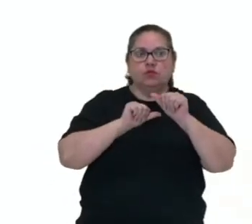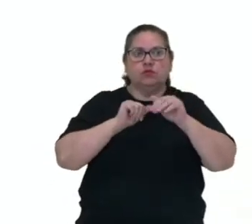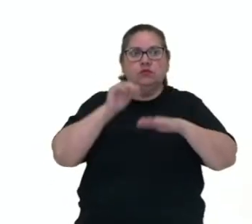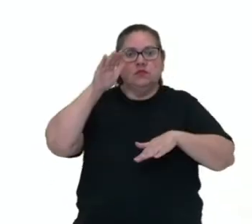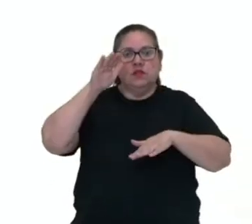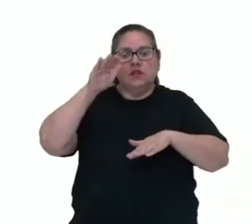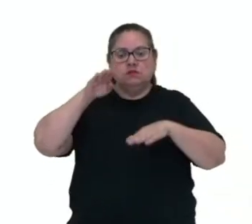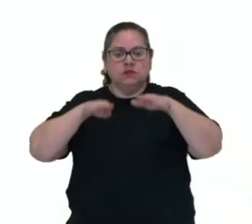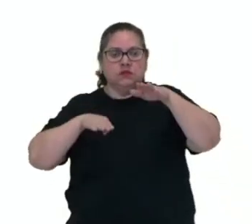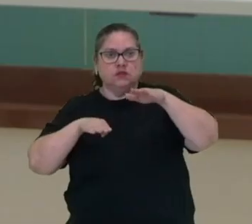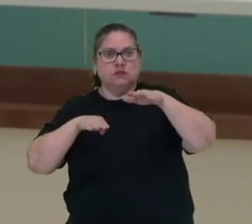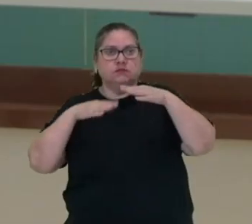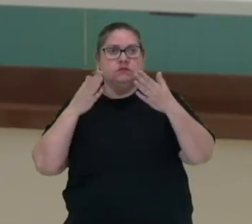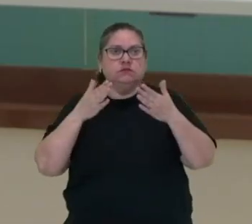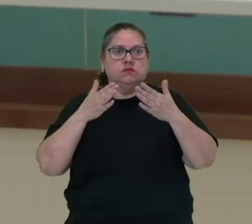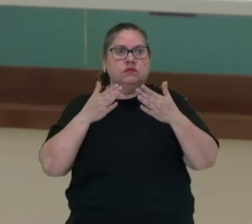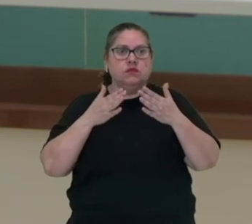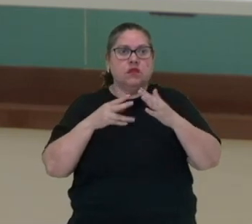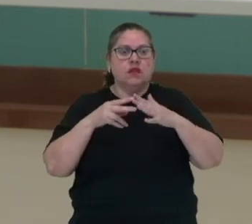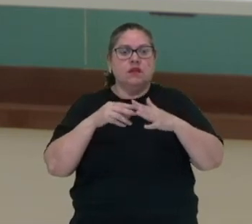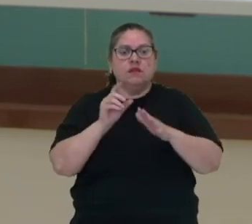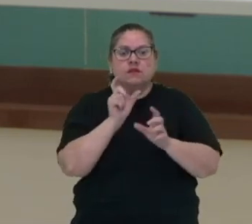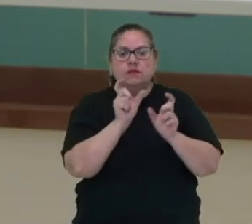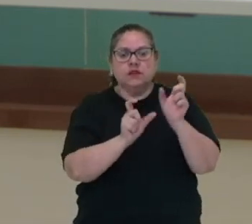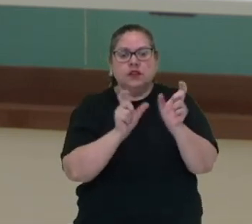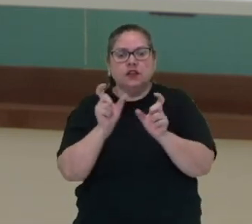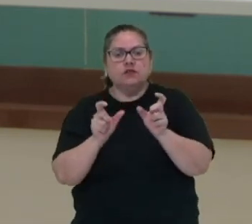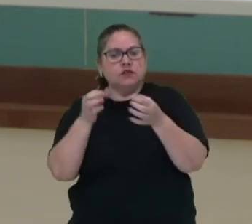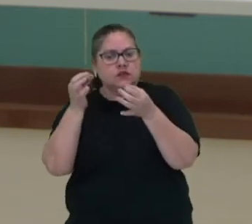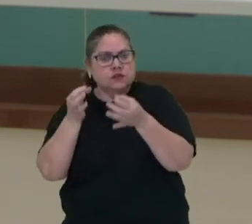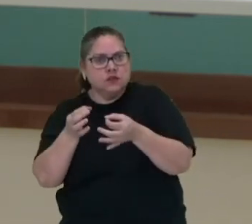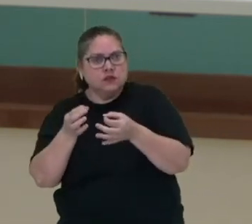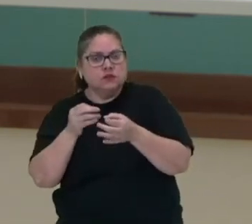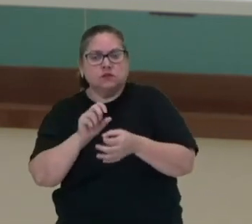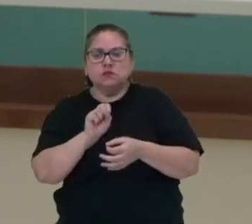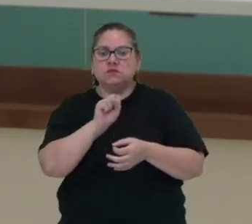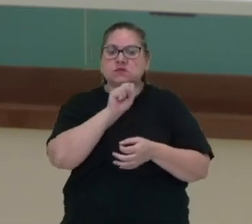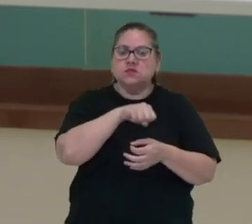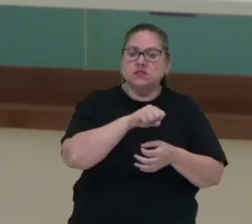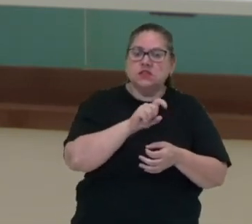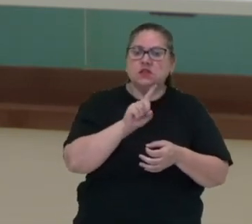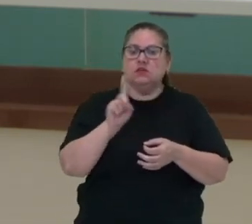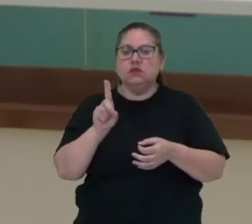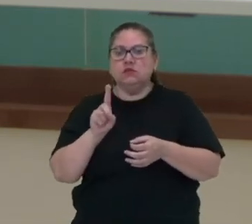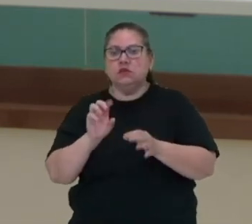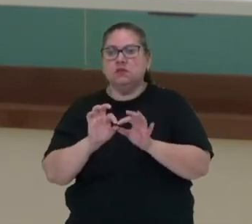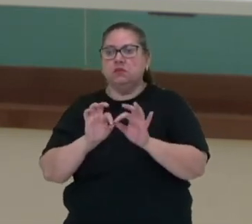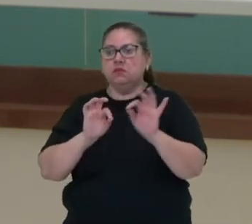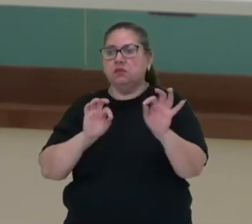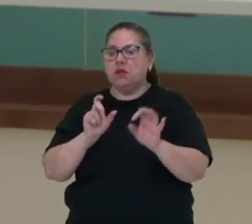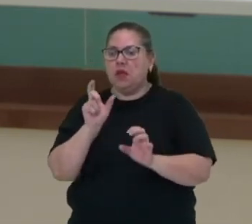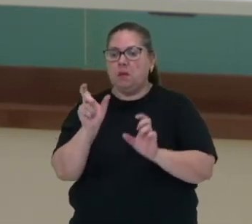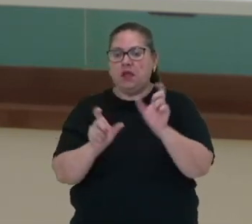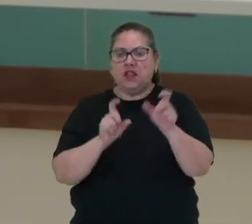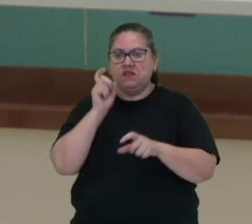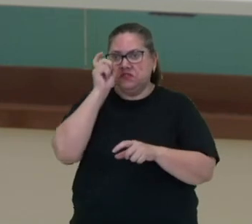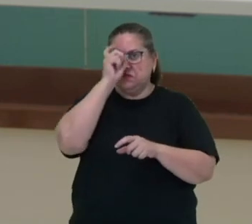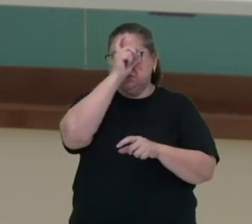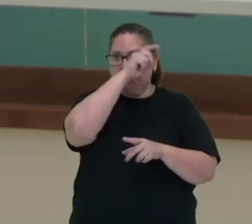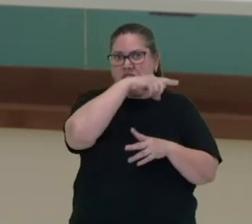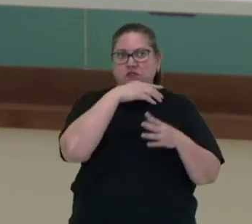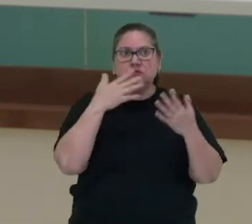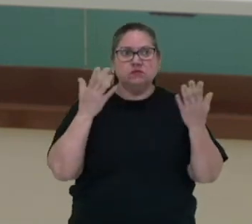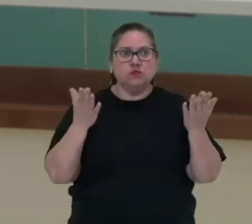mais alto, falei mais baixo. O vocabulário foi adequado ou não? Fiquei meio distante, usei palavras muito